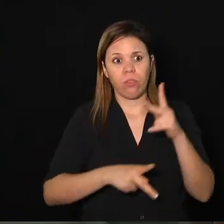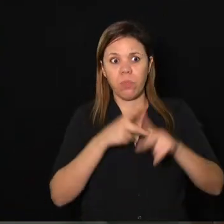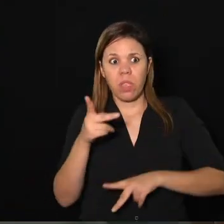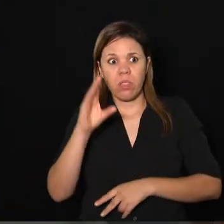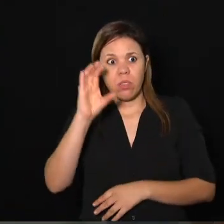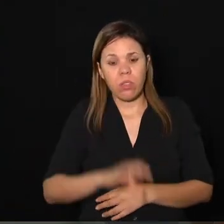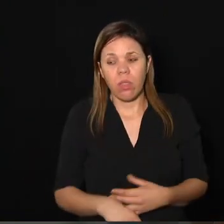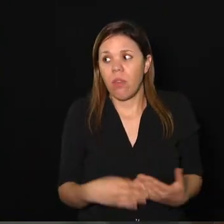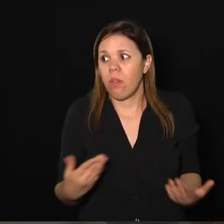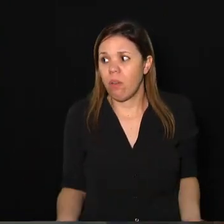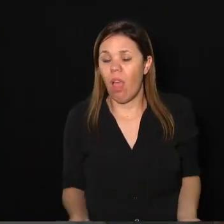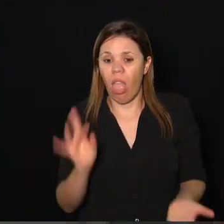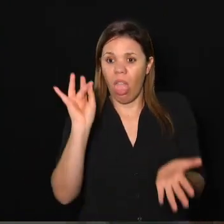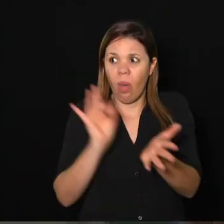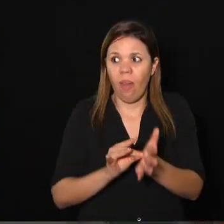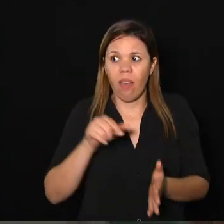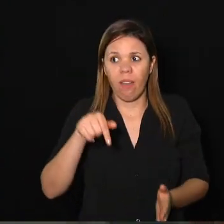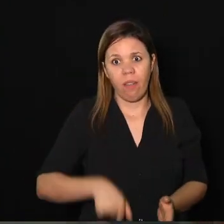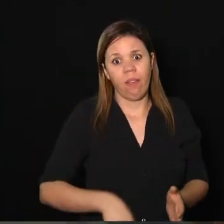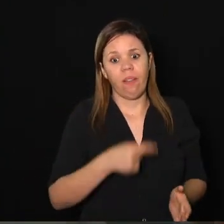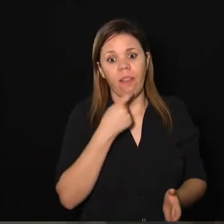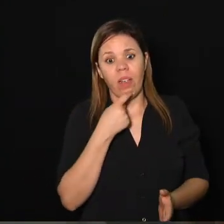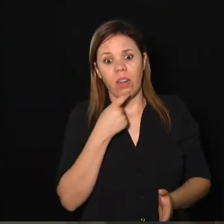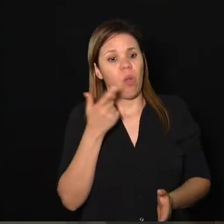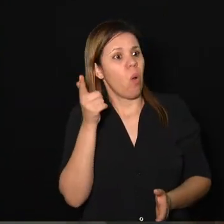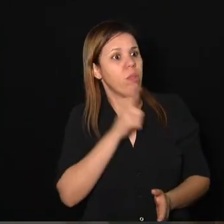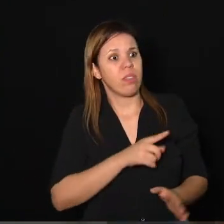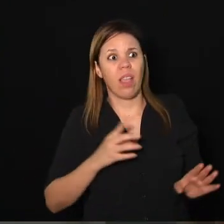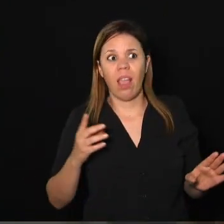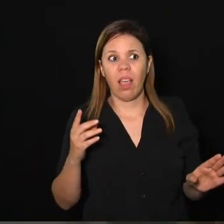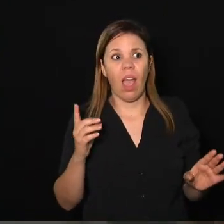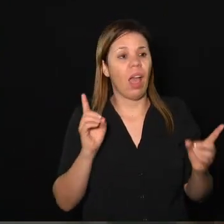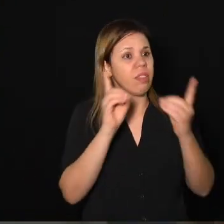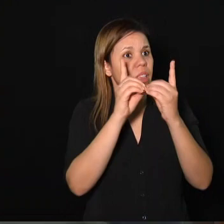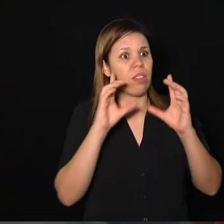se consegue atender a todos que estão na fila de espera